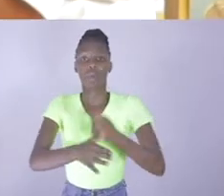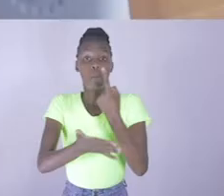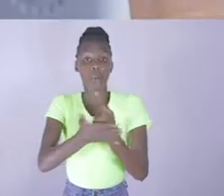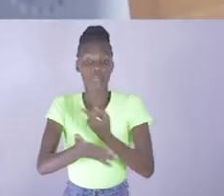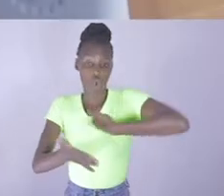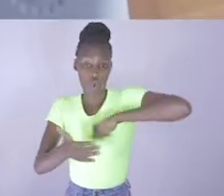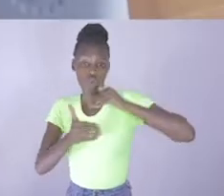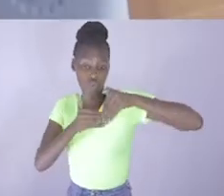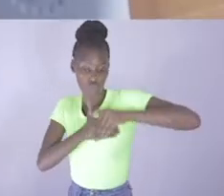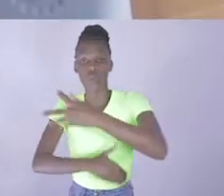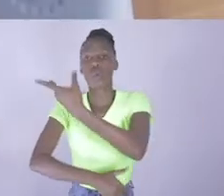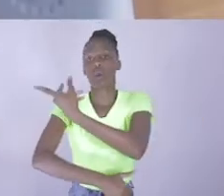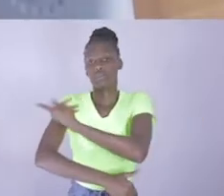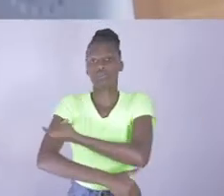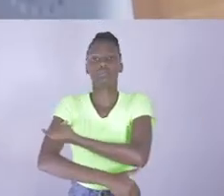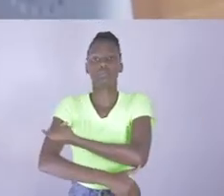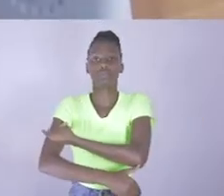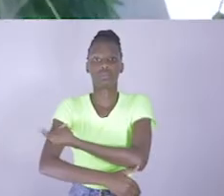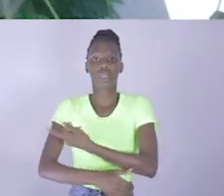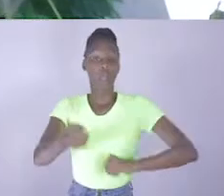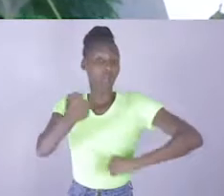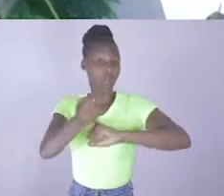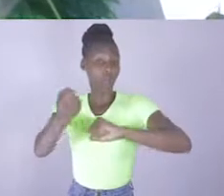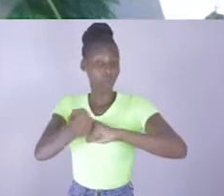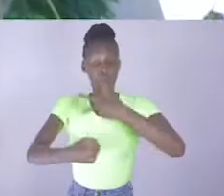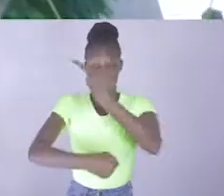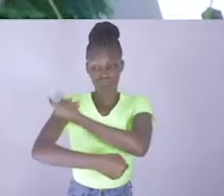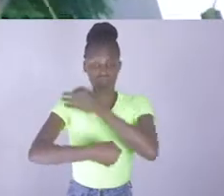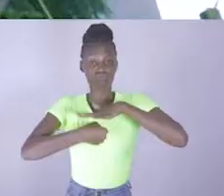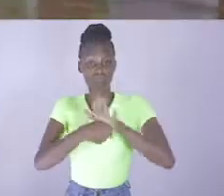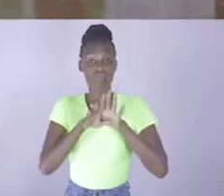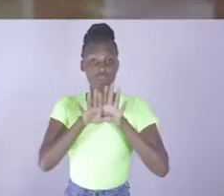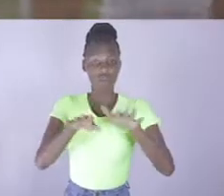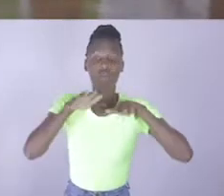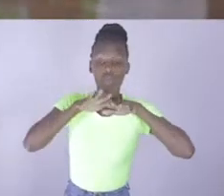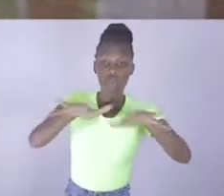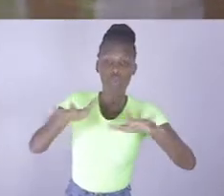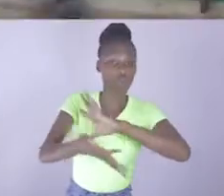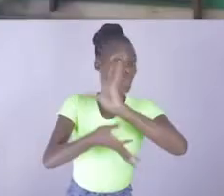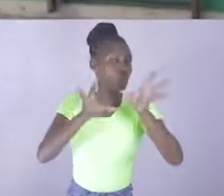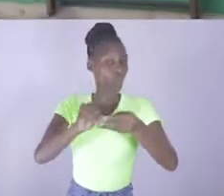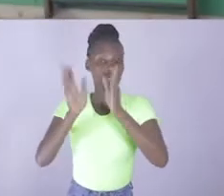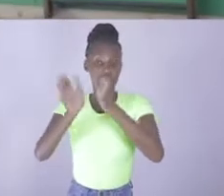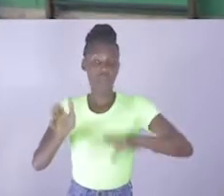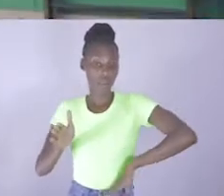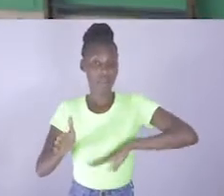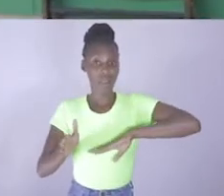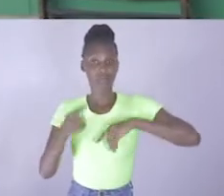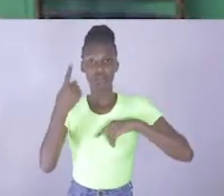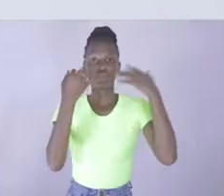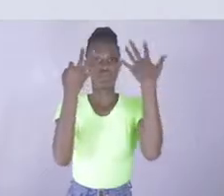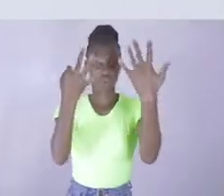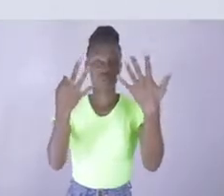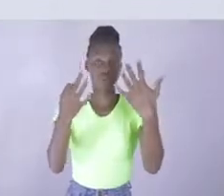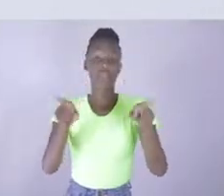tempo. Devemos continuar a vacinar. A dose de reforço contra a Covid-19 abrange todas as pessoas